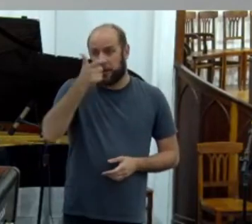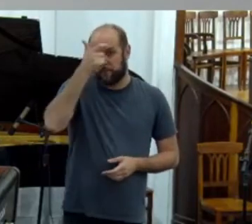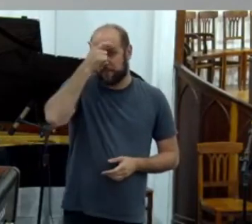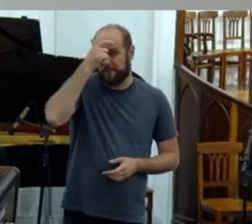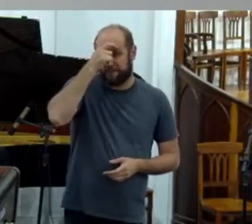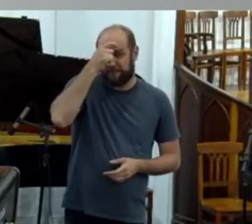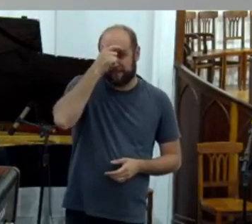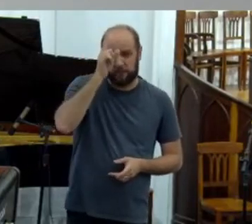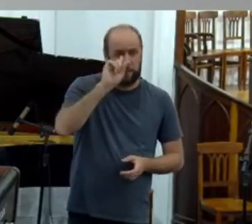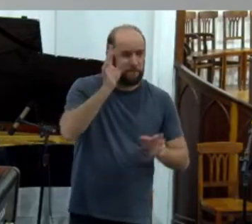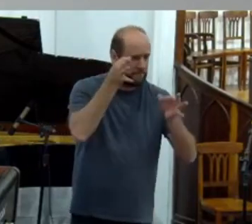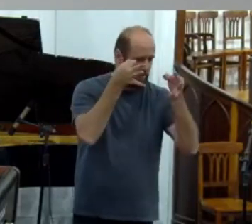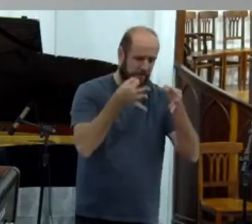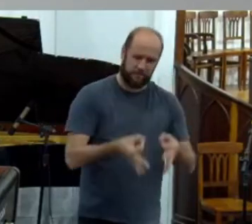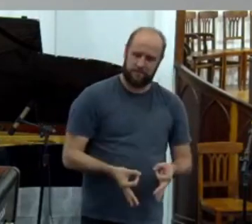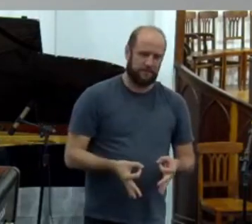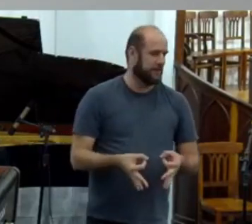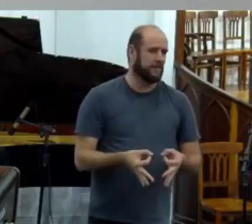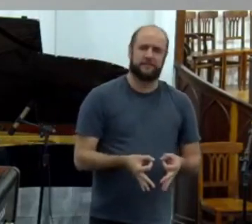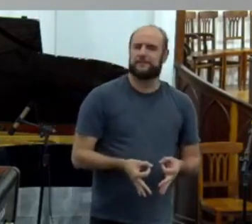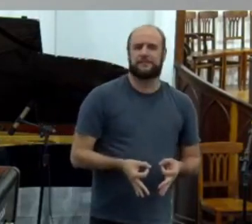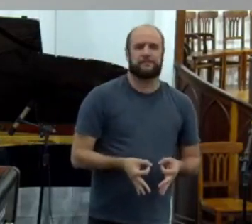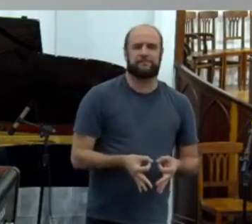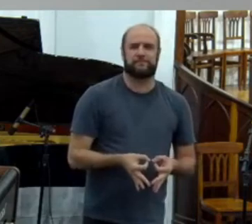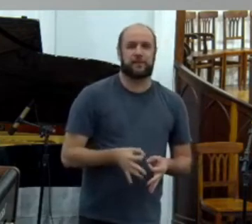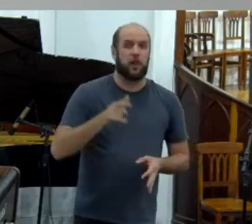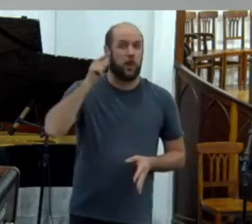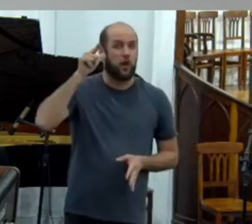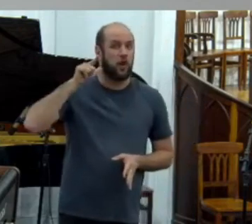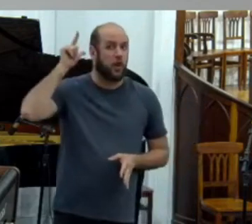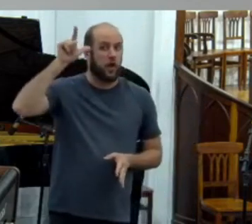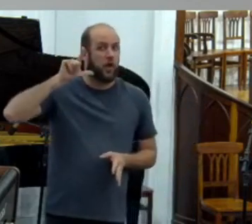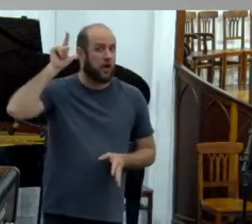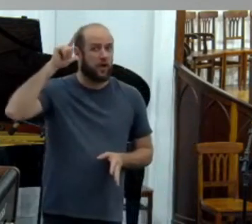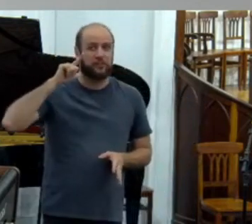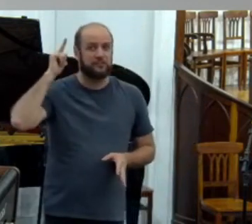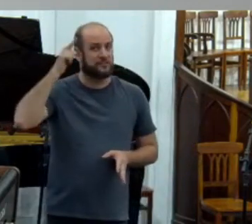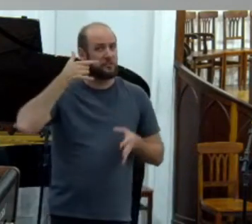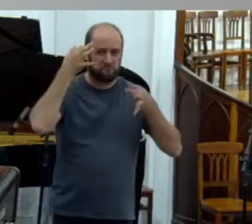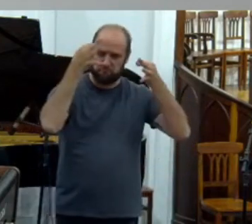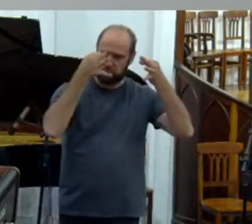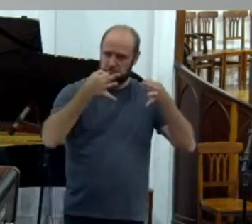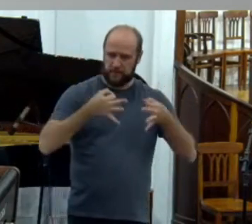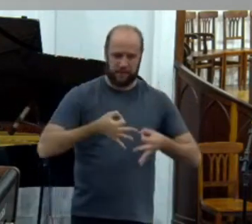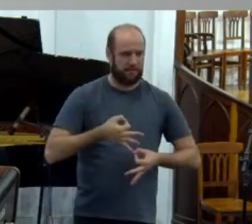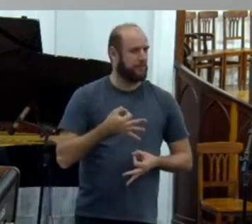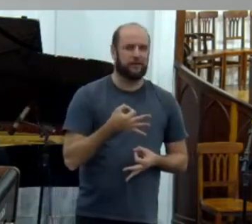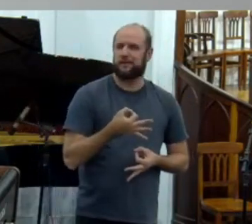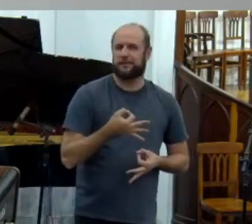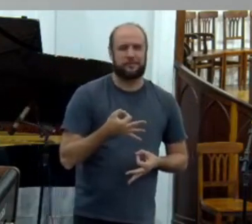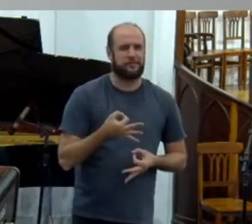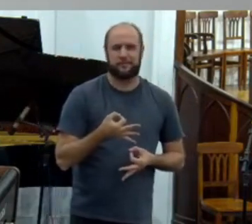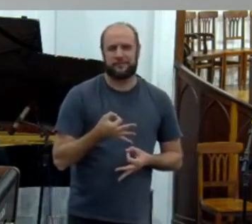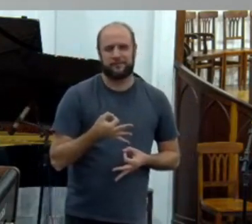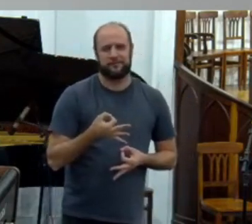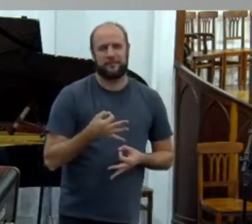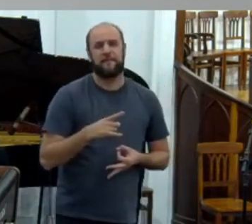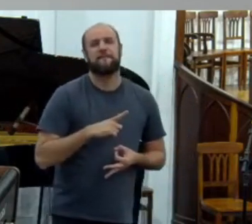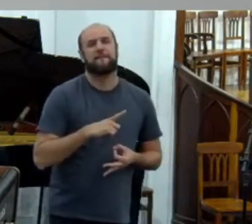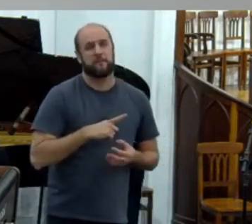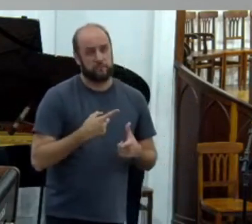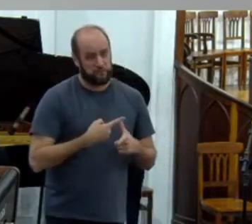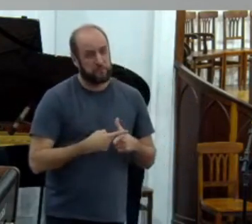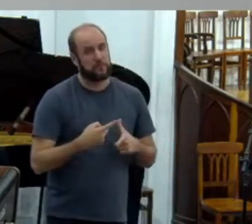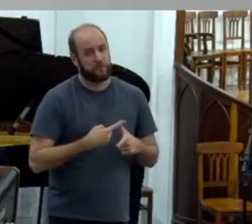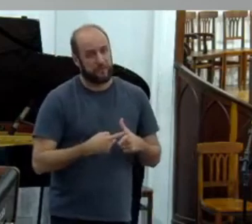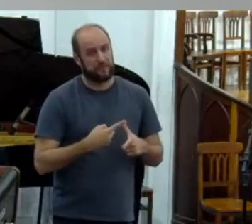é perfeita. A nossa lógica já não é mais tão acurada. Existe um problema na história que